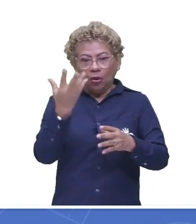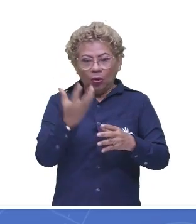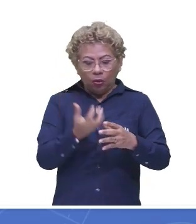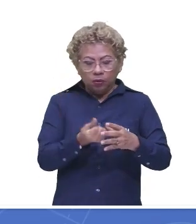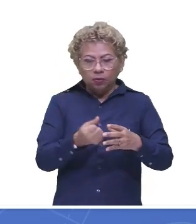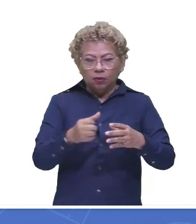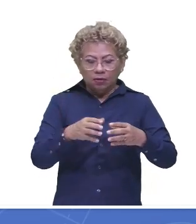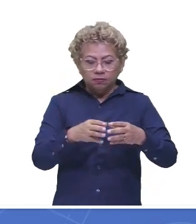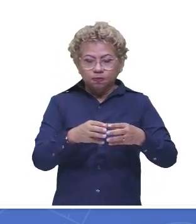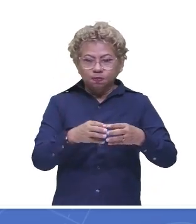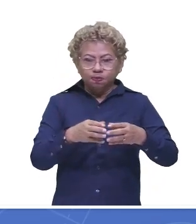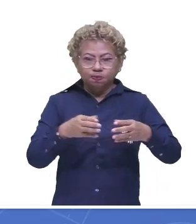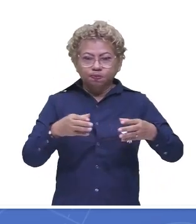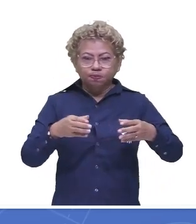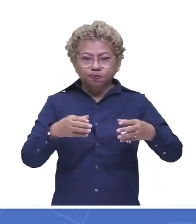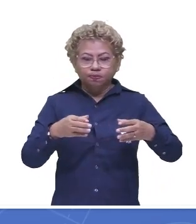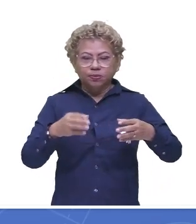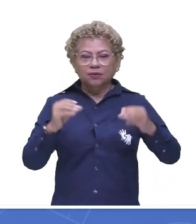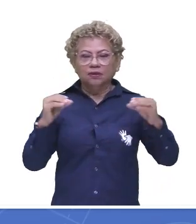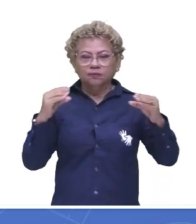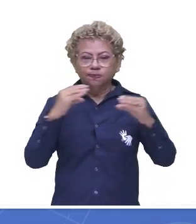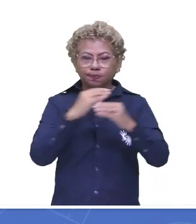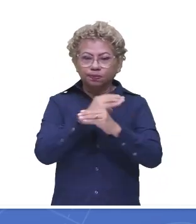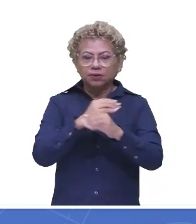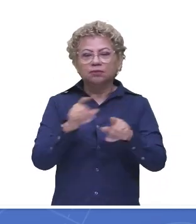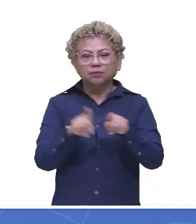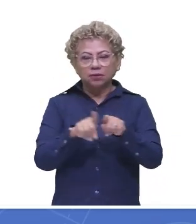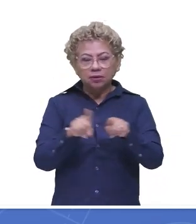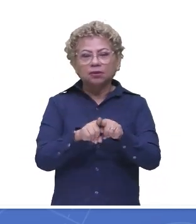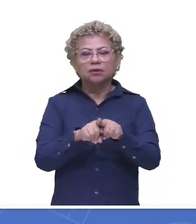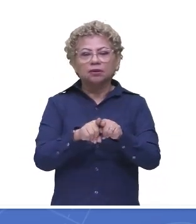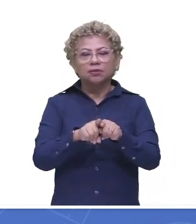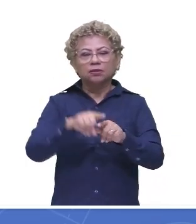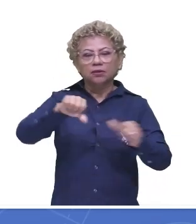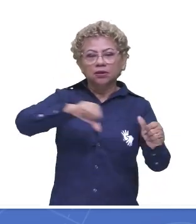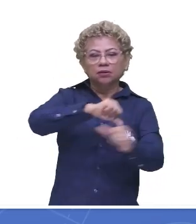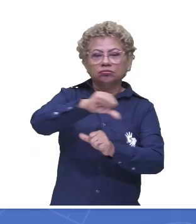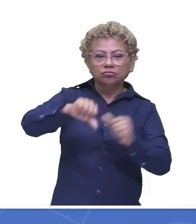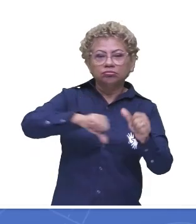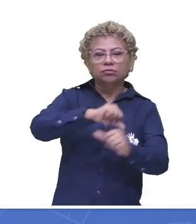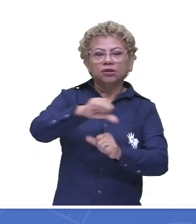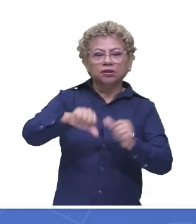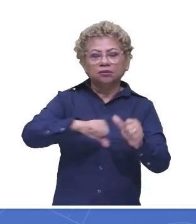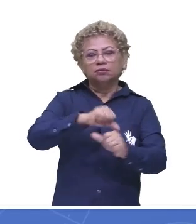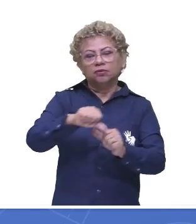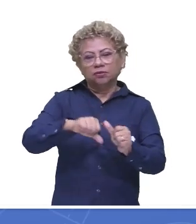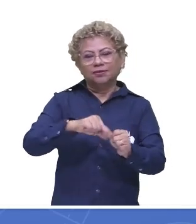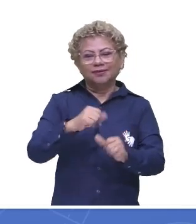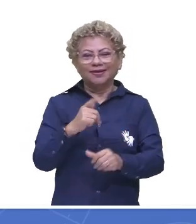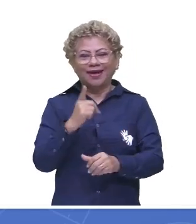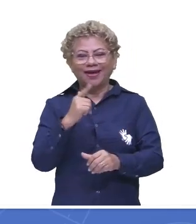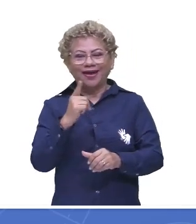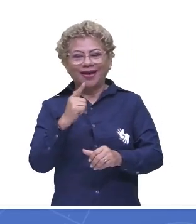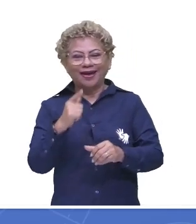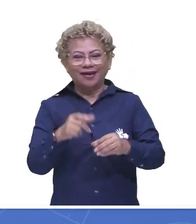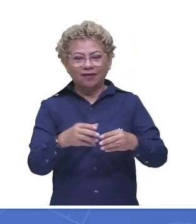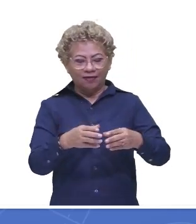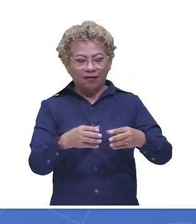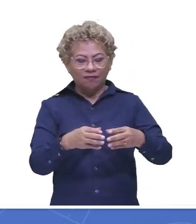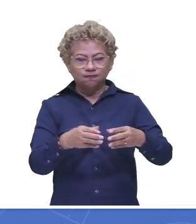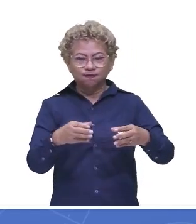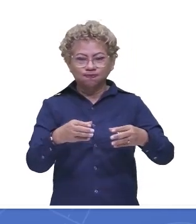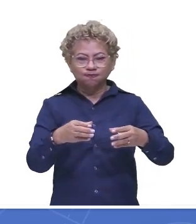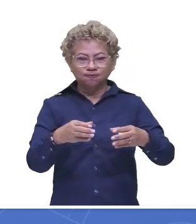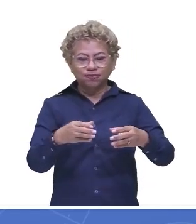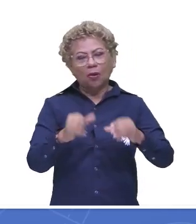um aumento de temperatura. Ou ele pode ser latente, que é quando ele muda de estado físico. Por quê? Porque nessa mudança de estado físico não